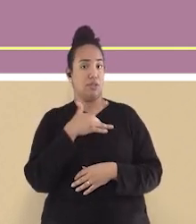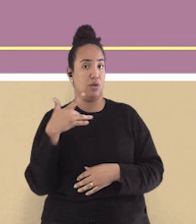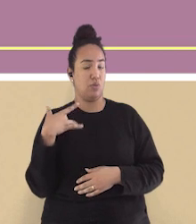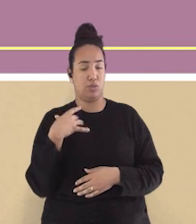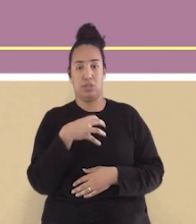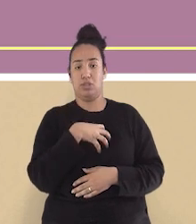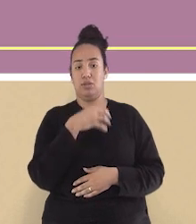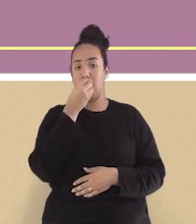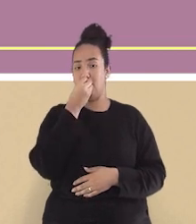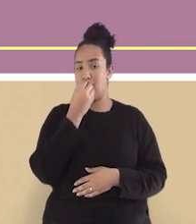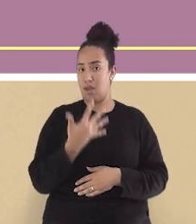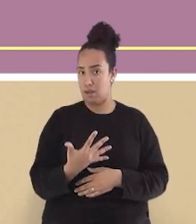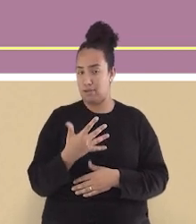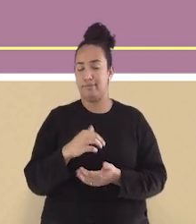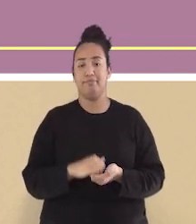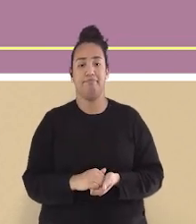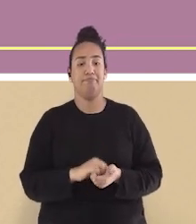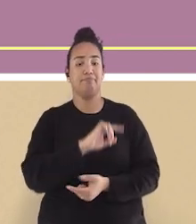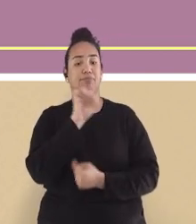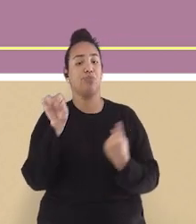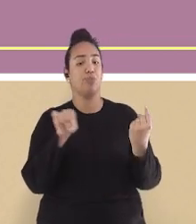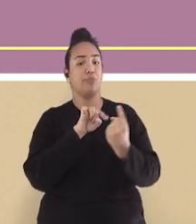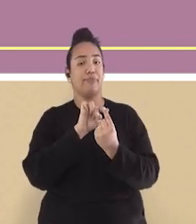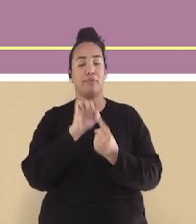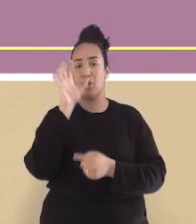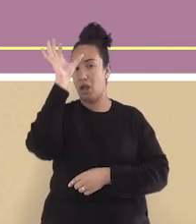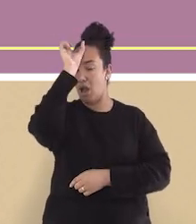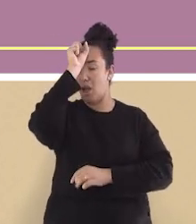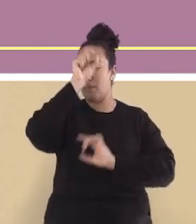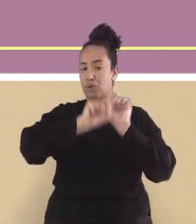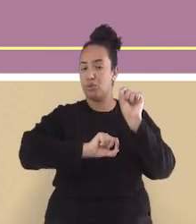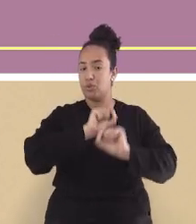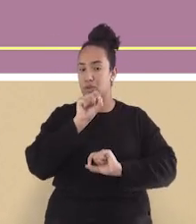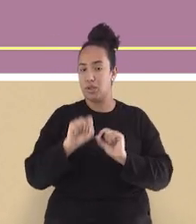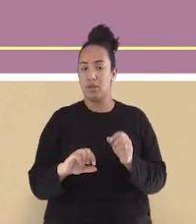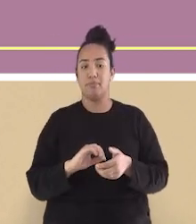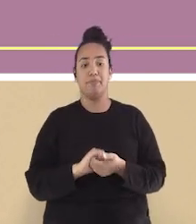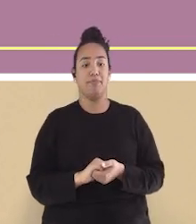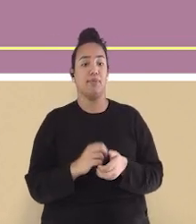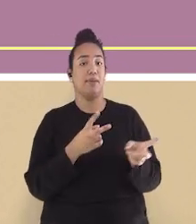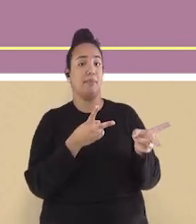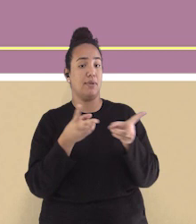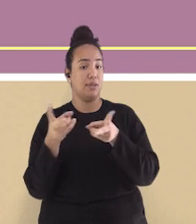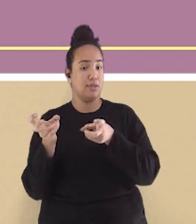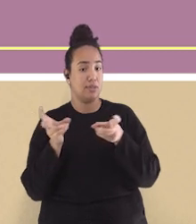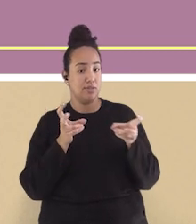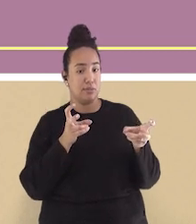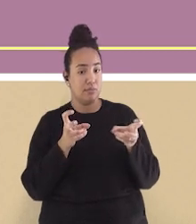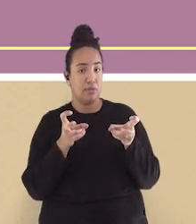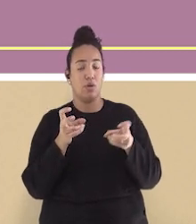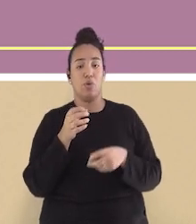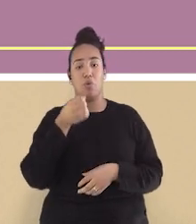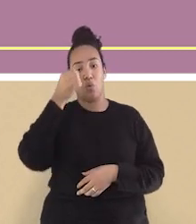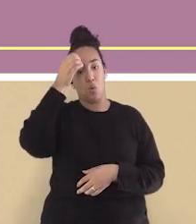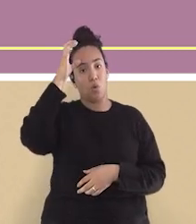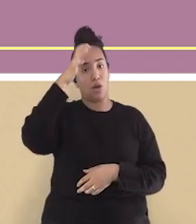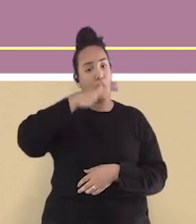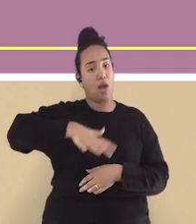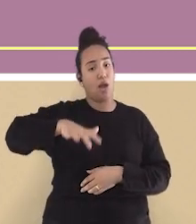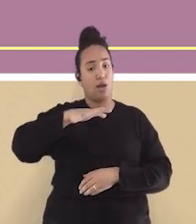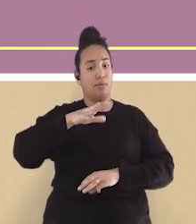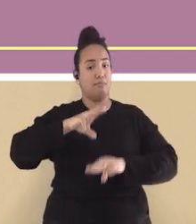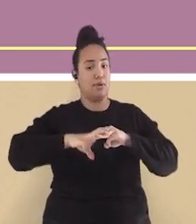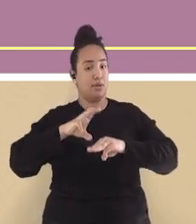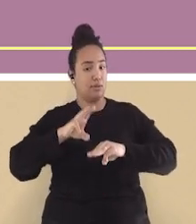temático saúde e bem-estar. O objetivo da aprendizagem é identificar os conhecimentos